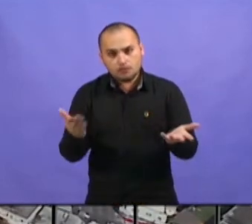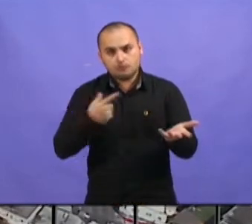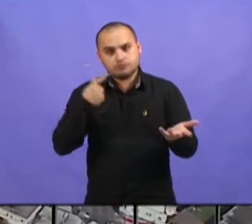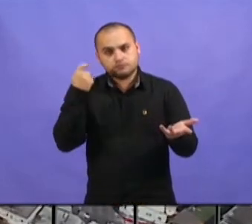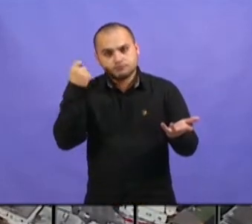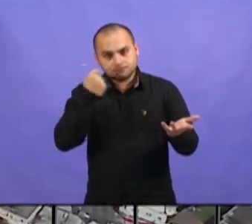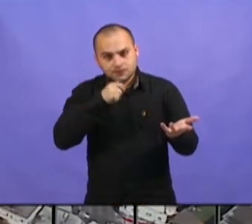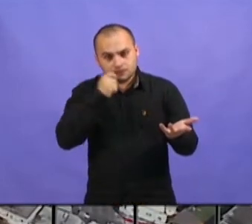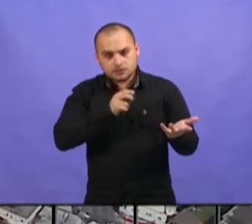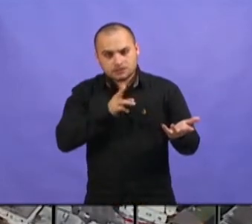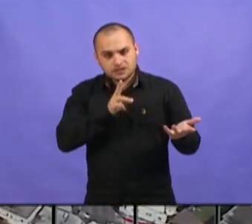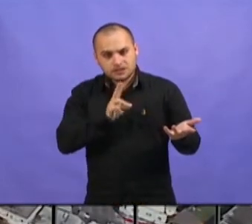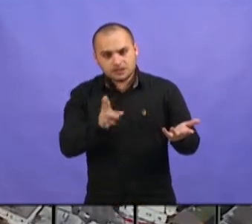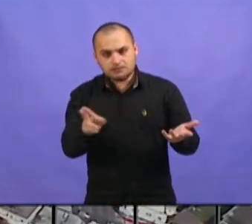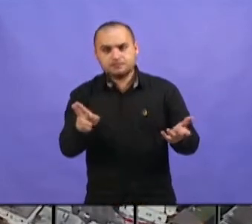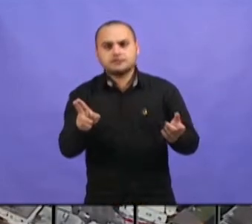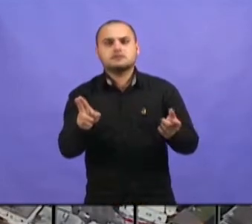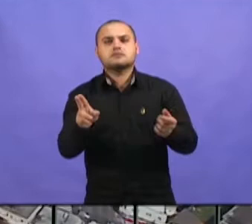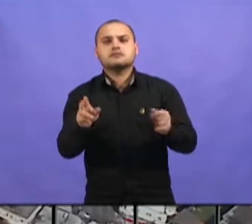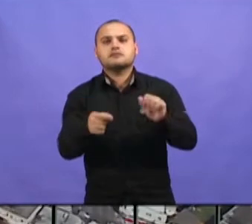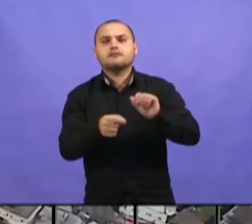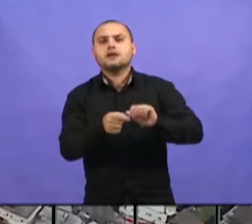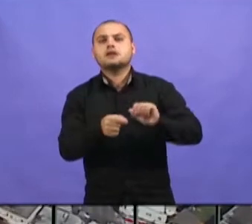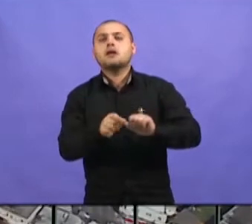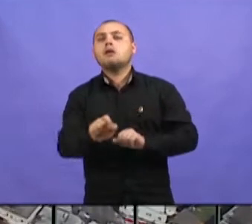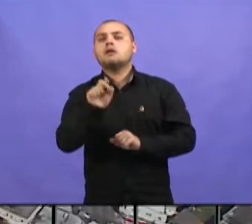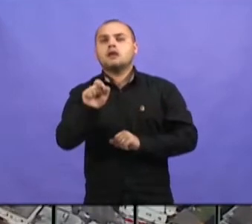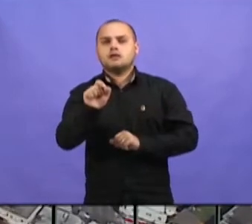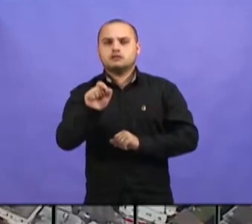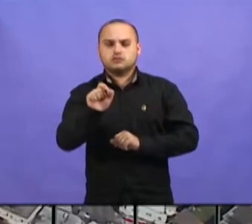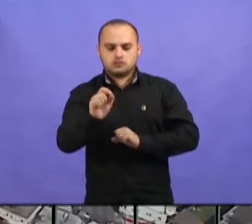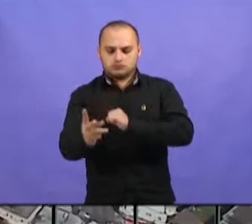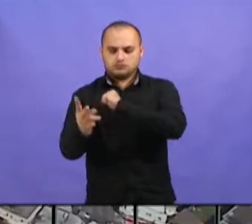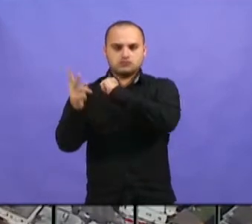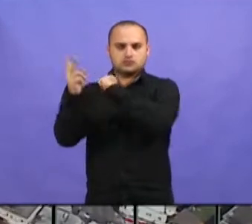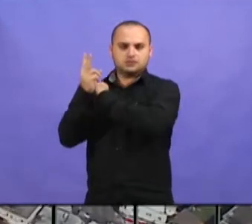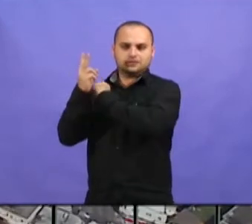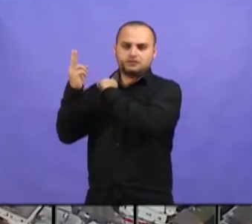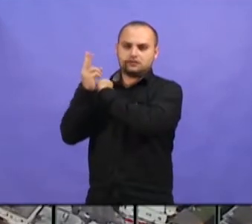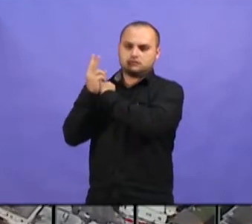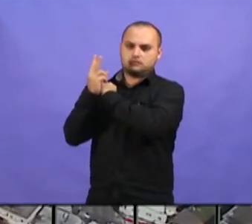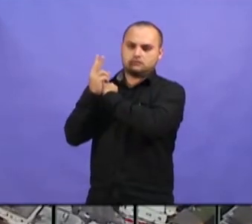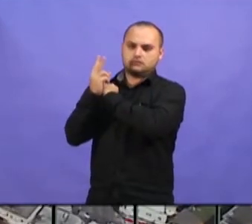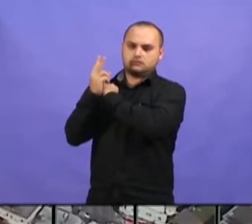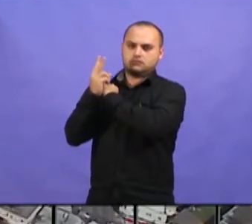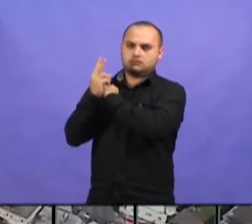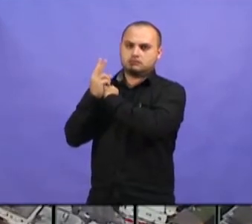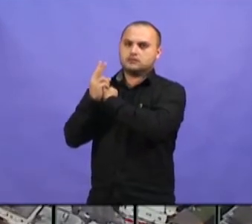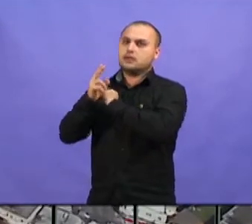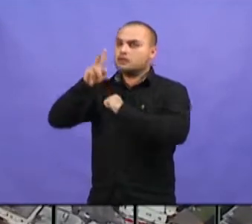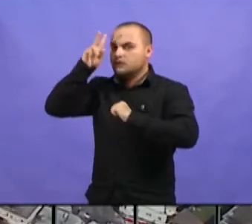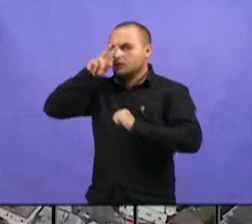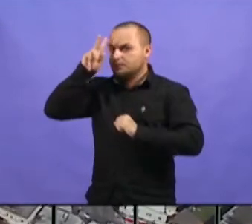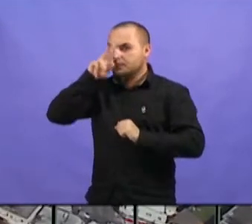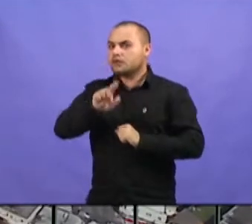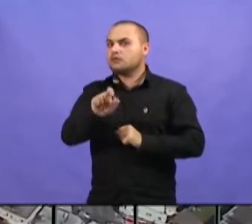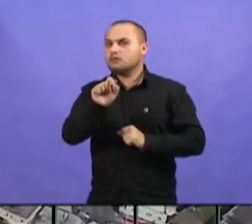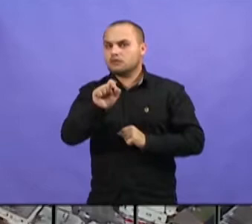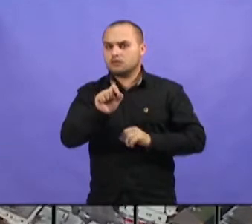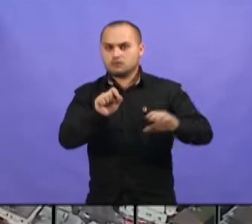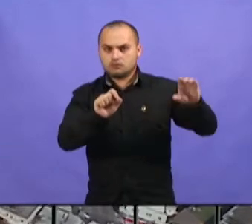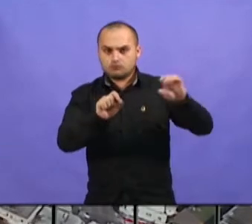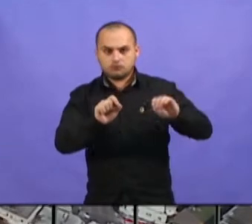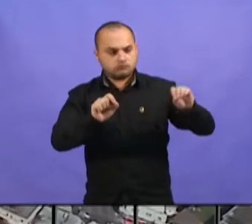a prevenção, né? Lembrar que um exame de toque retal associado